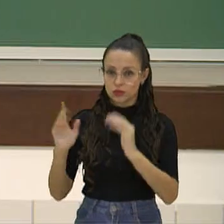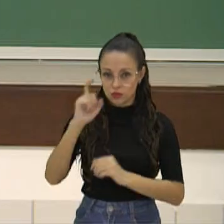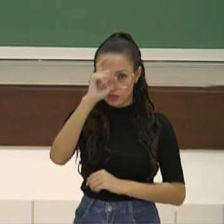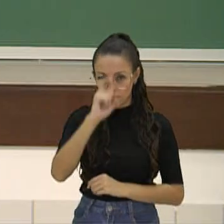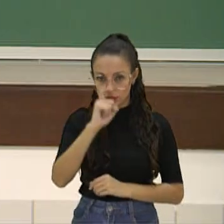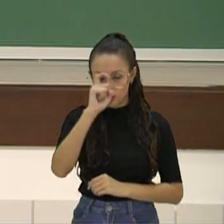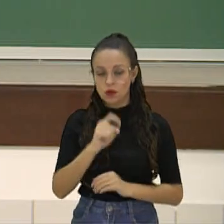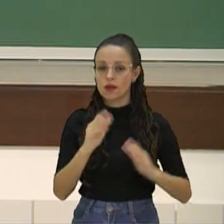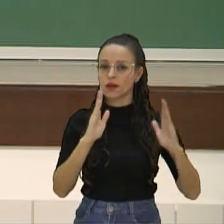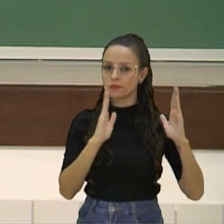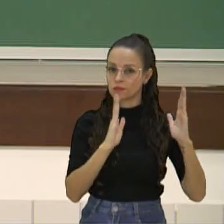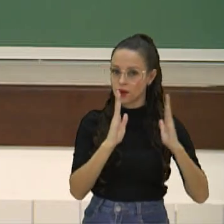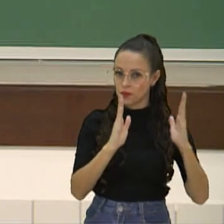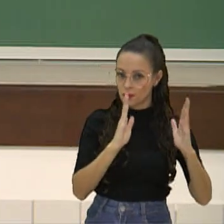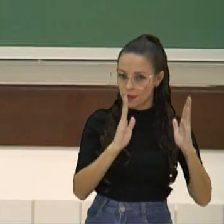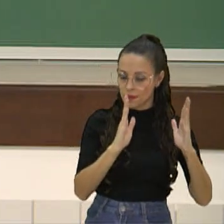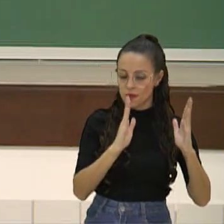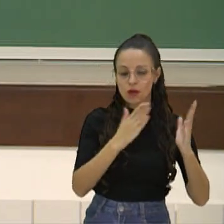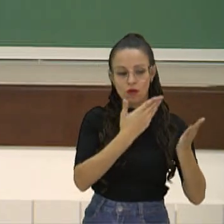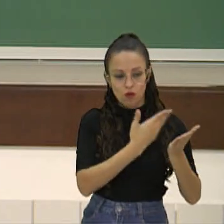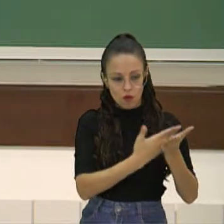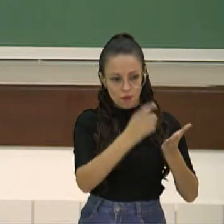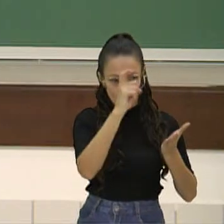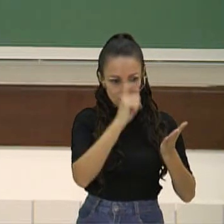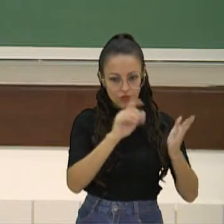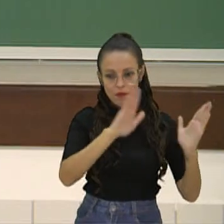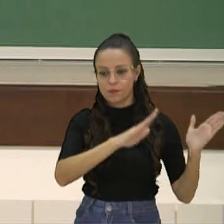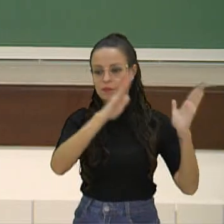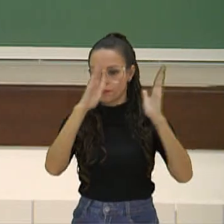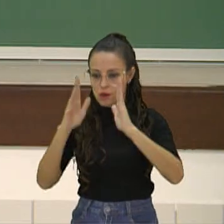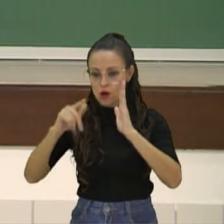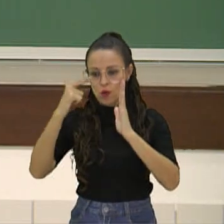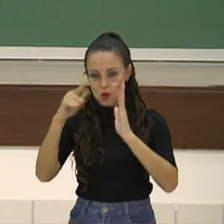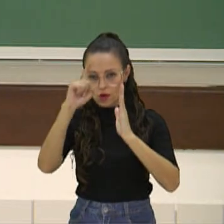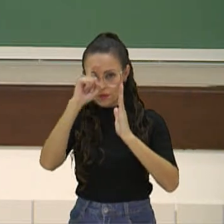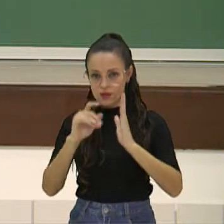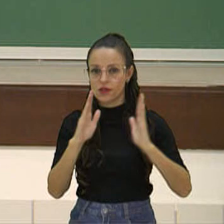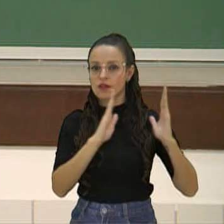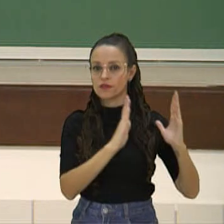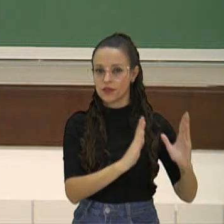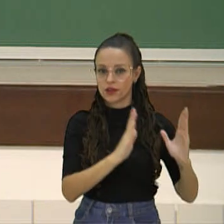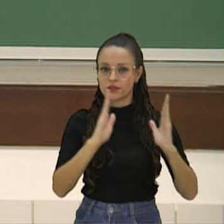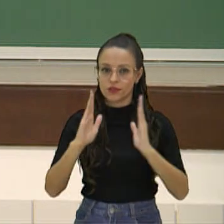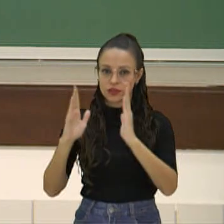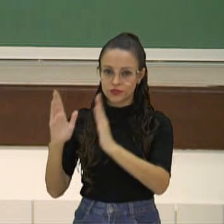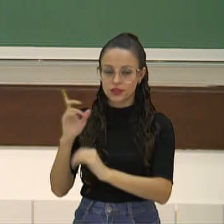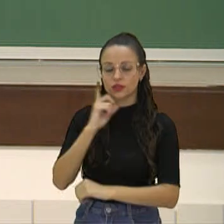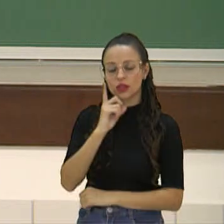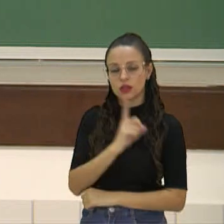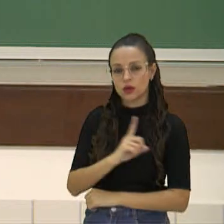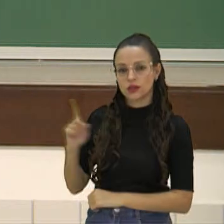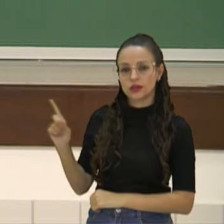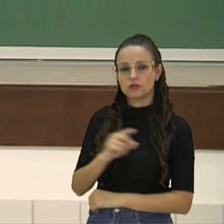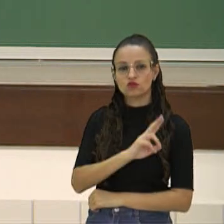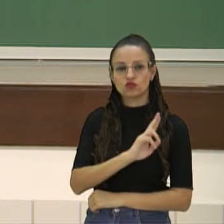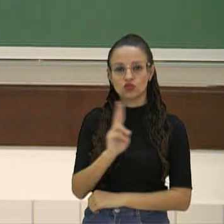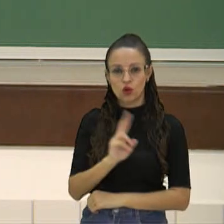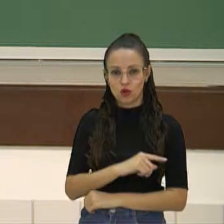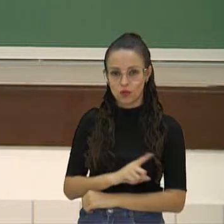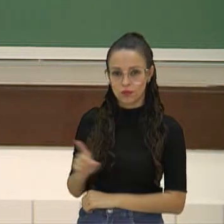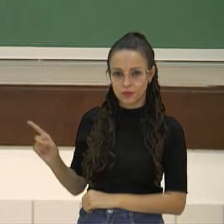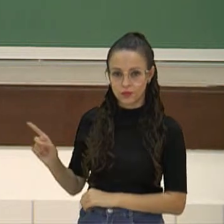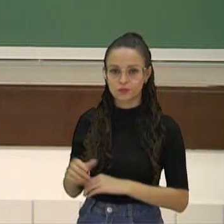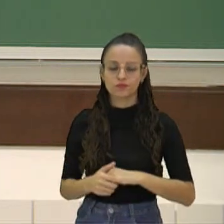é o intervalo entre uma menstruação e outra e compreende fases. As fases chamadas proliferativa, a fase de ovulação e a